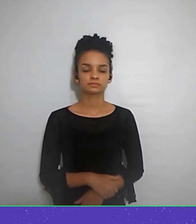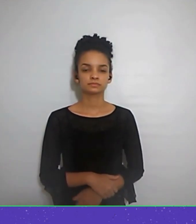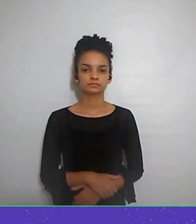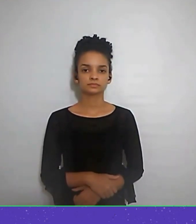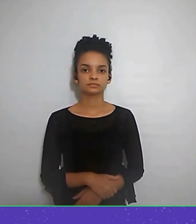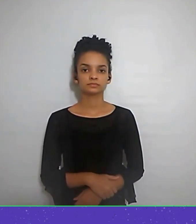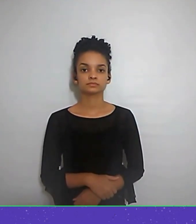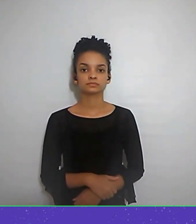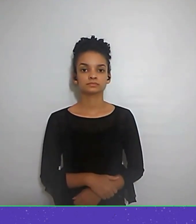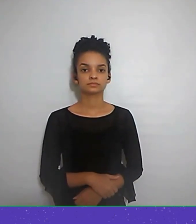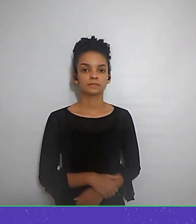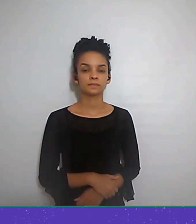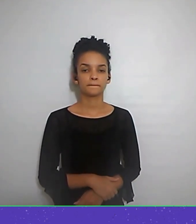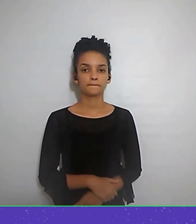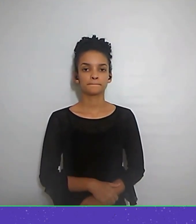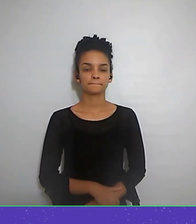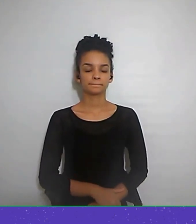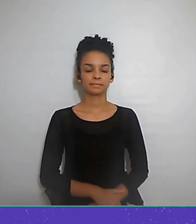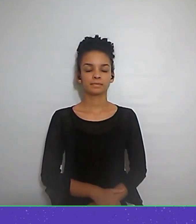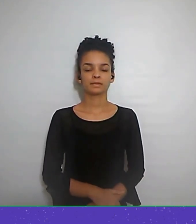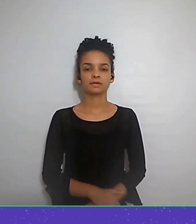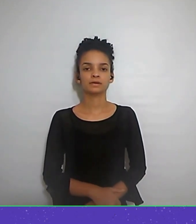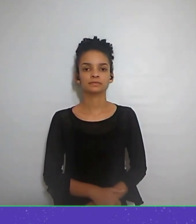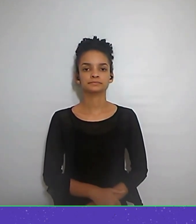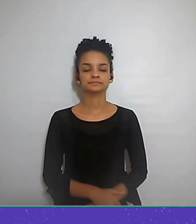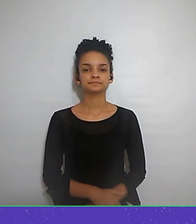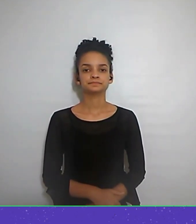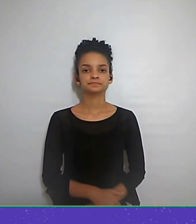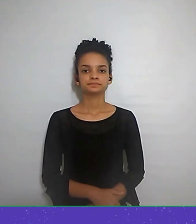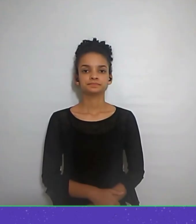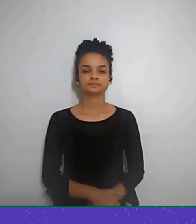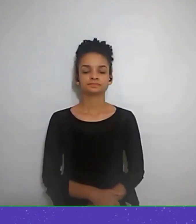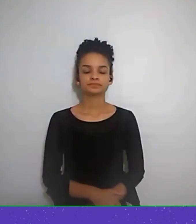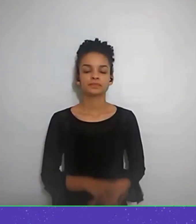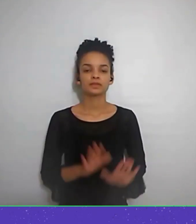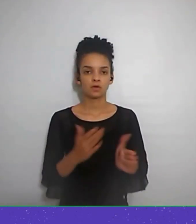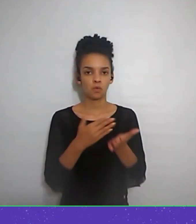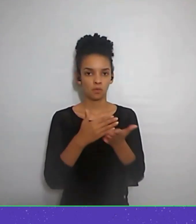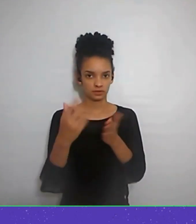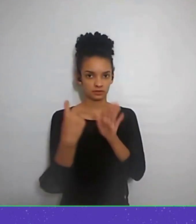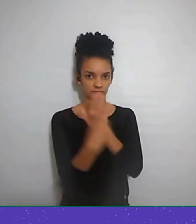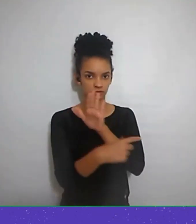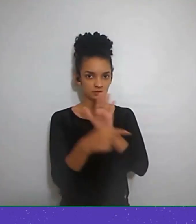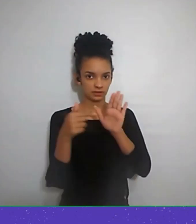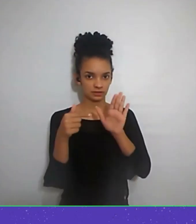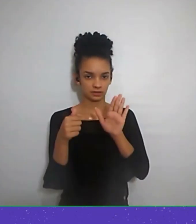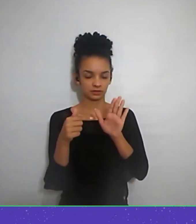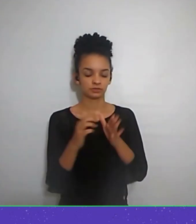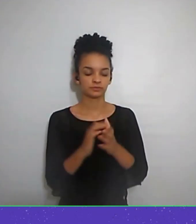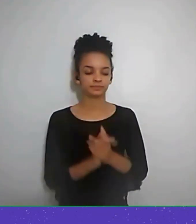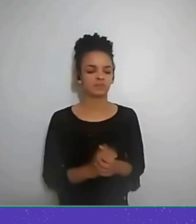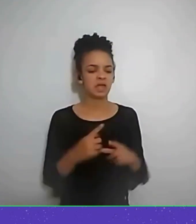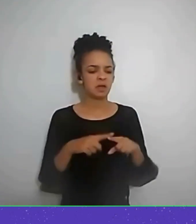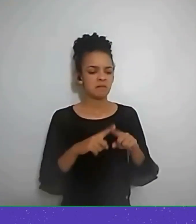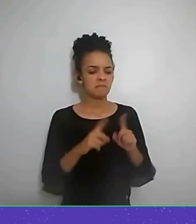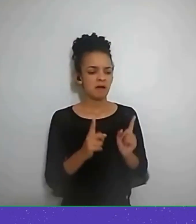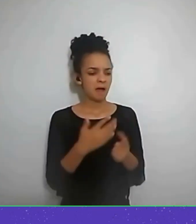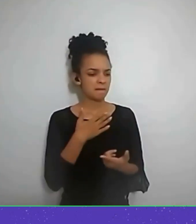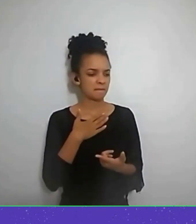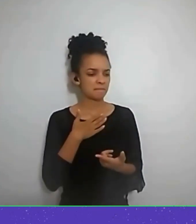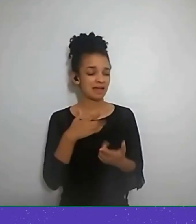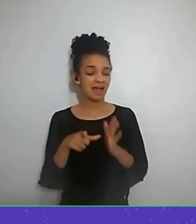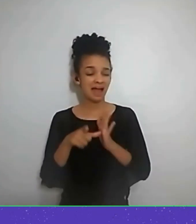Vou fazer o seguinte, versículo 7. Mas o que para mim era lucro, isto